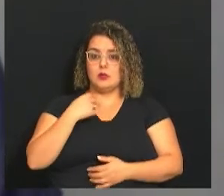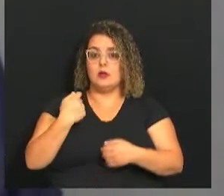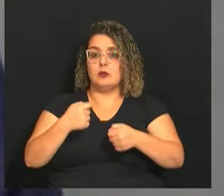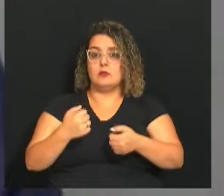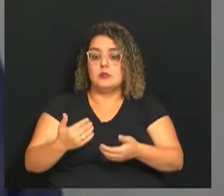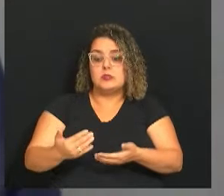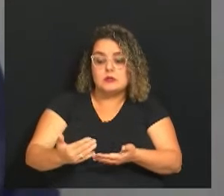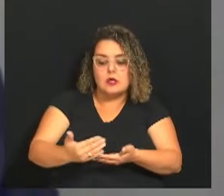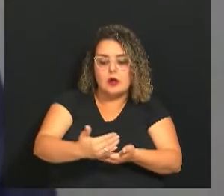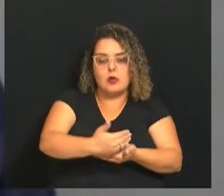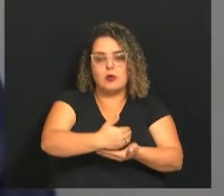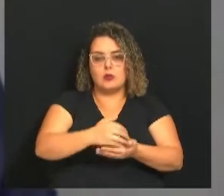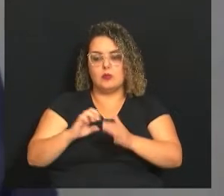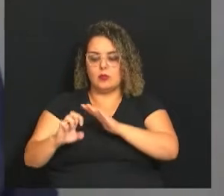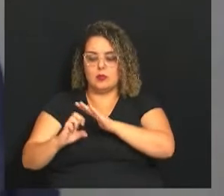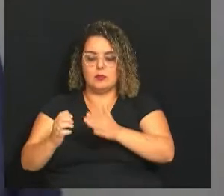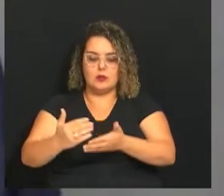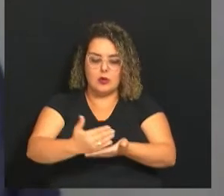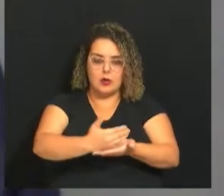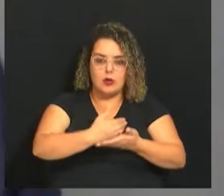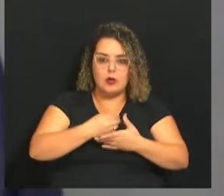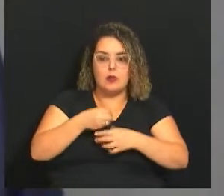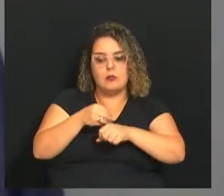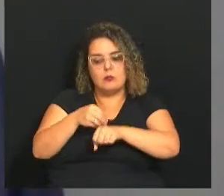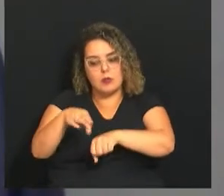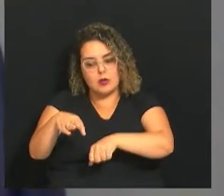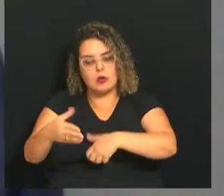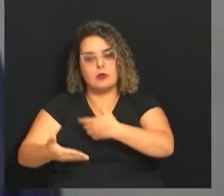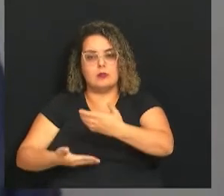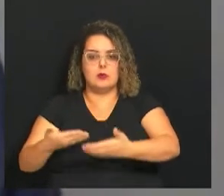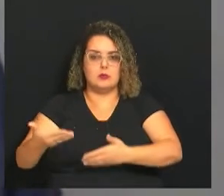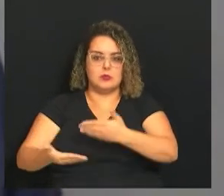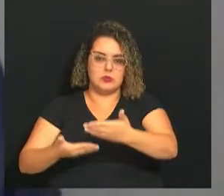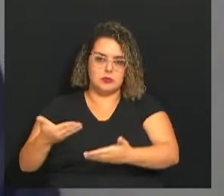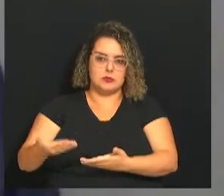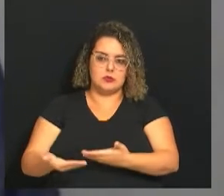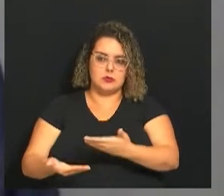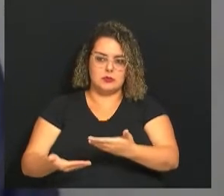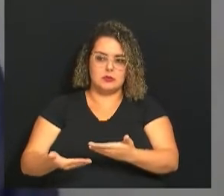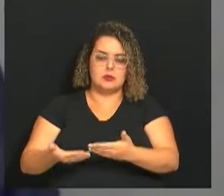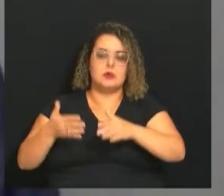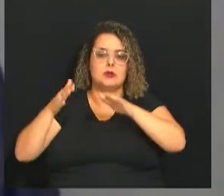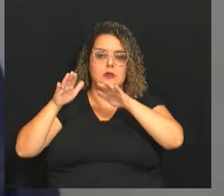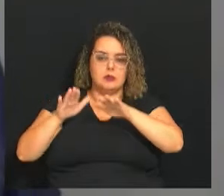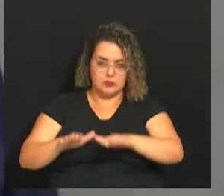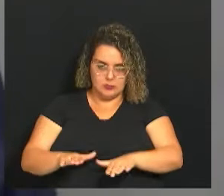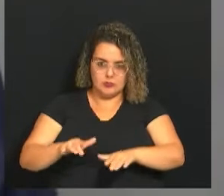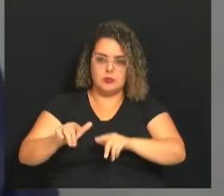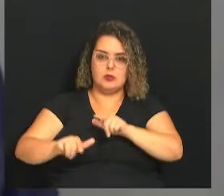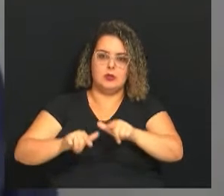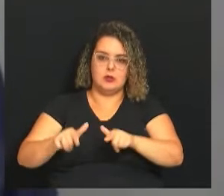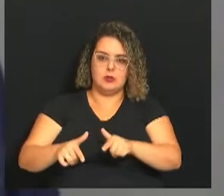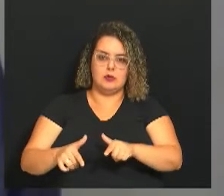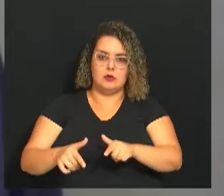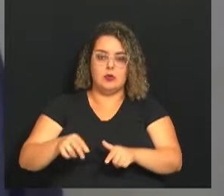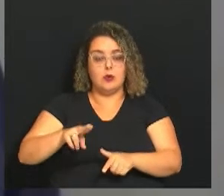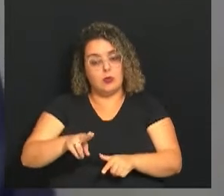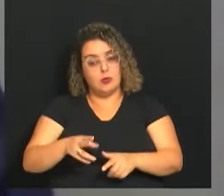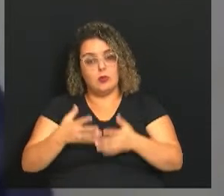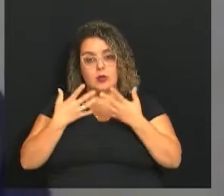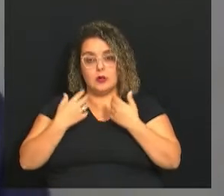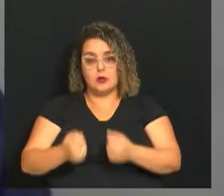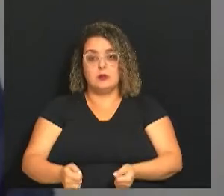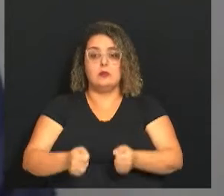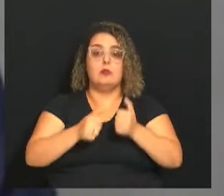empregador, deve ser encaminhado para tratamento e deve ser mantido no emprego ou receber o benefício previdenciário para que ele possa